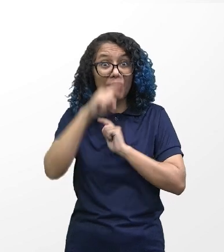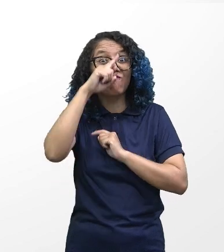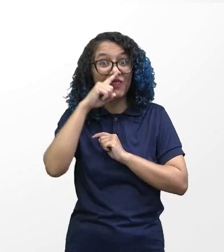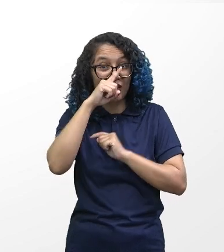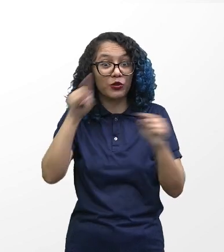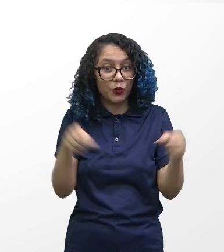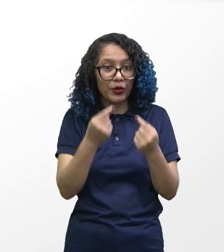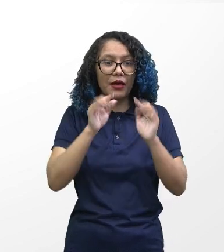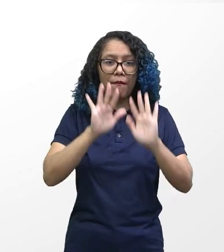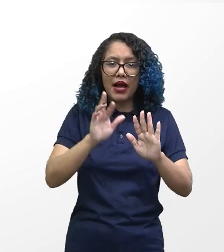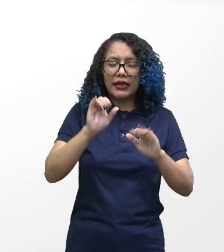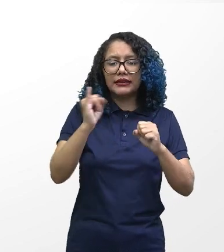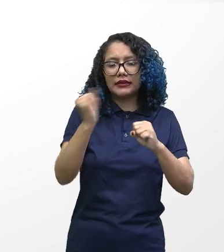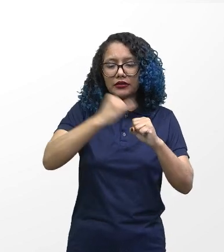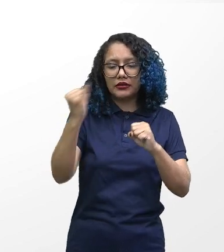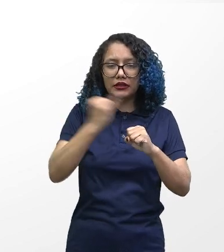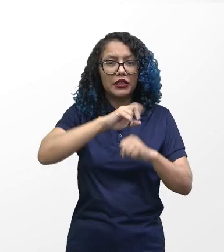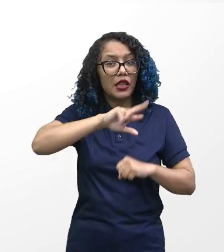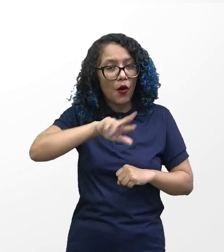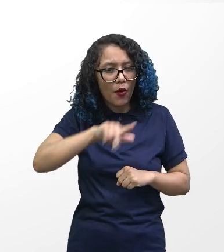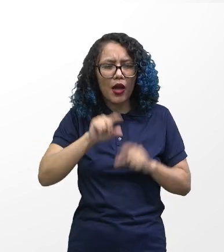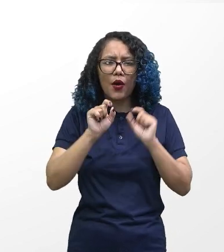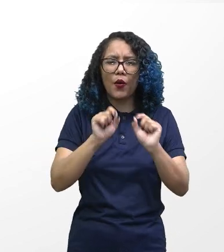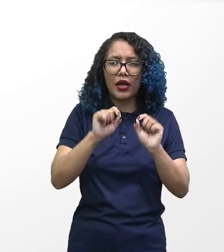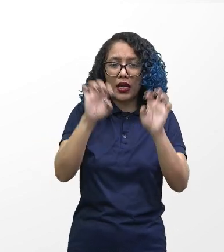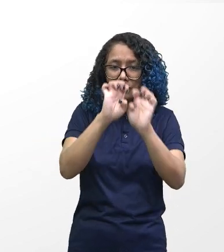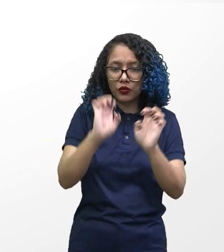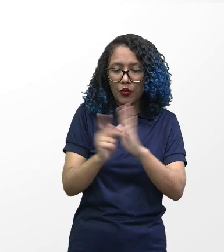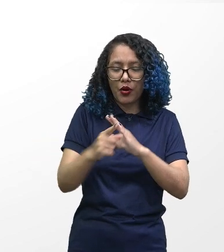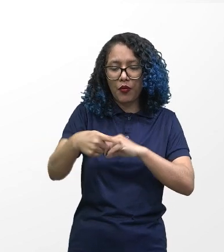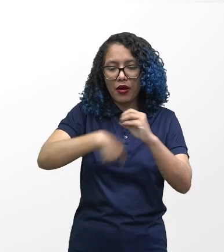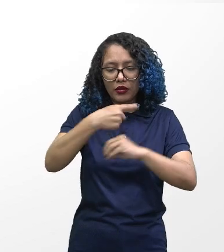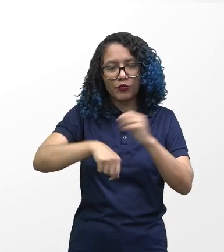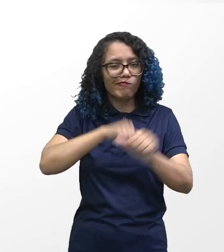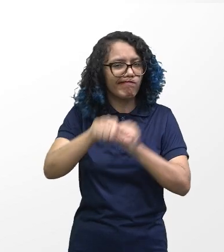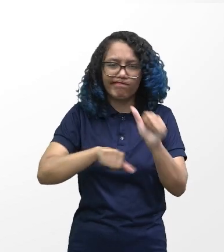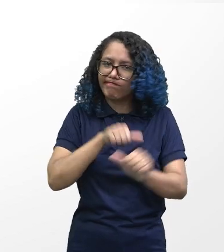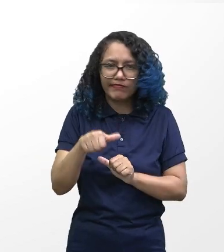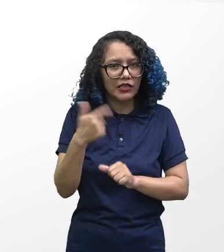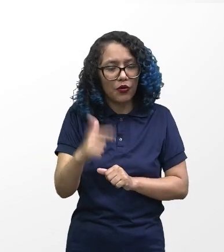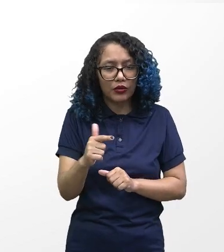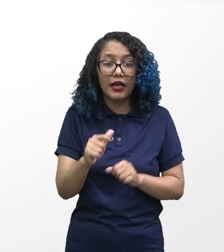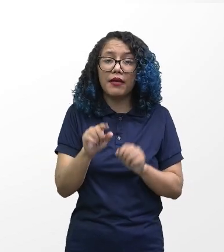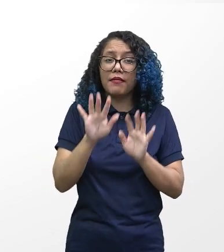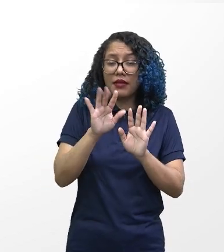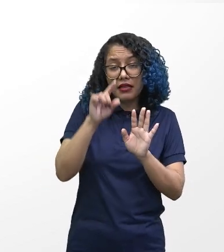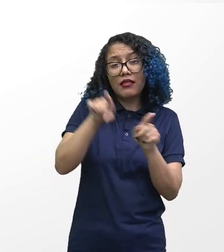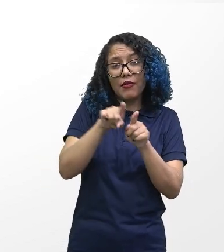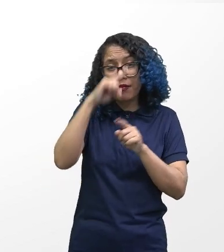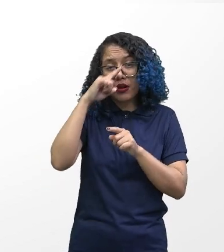E radiações não ionizantes, que não modificam a estrutura dos átomos e